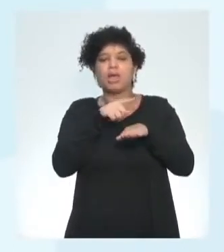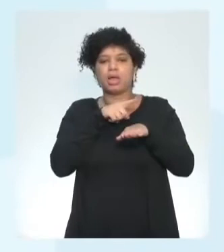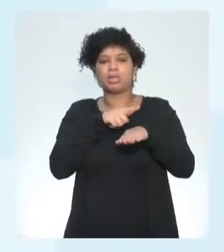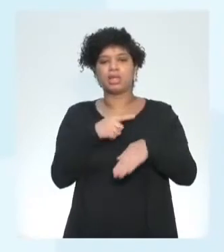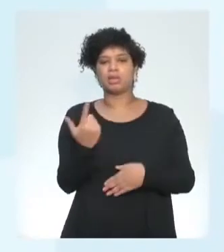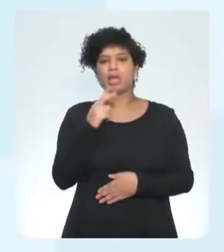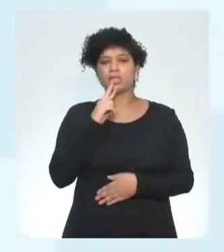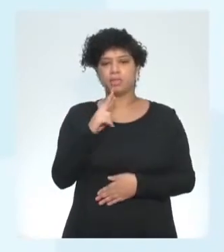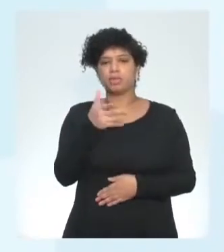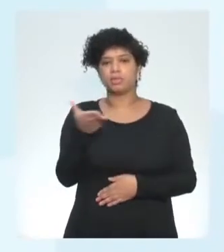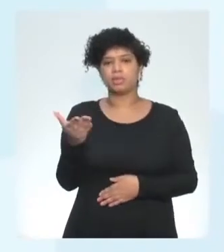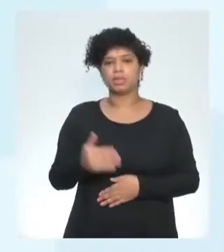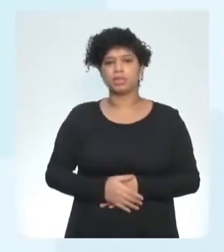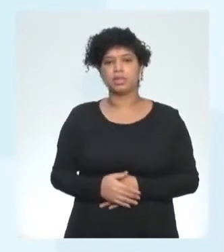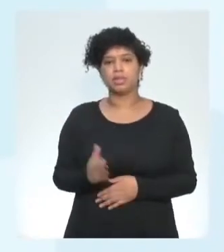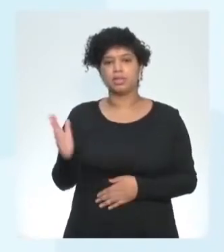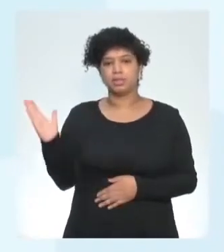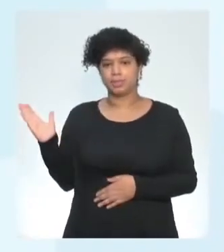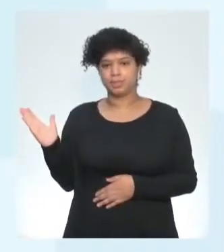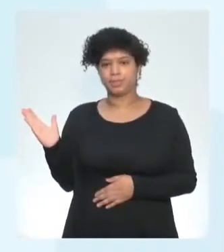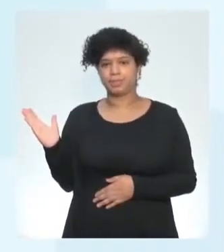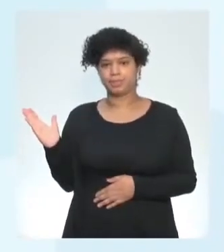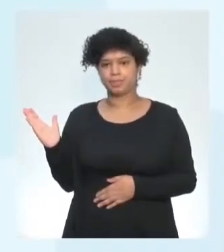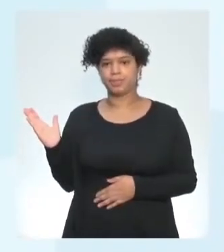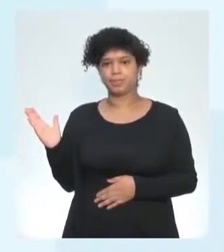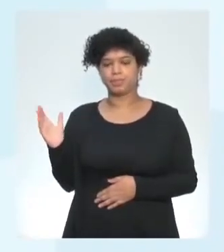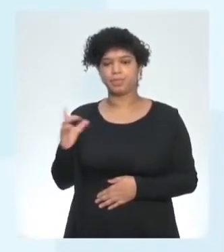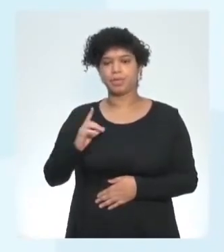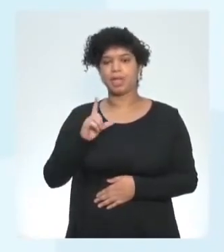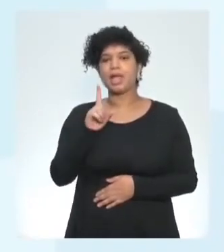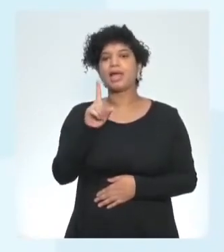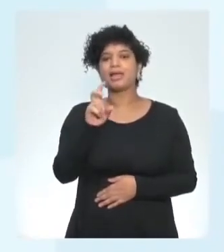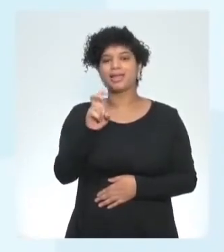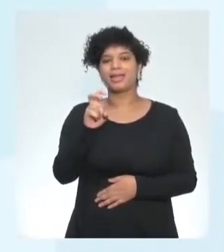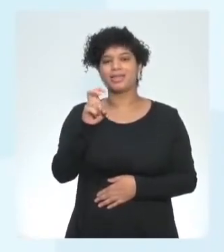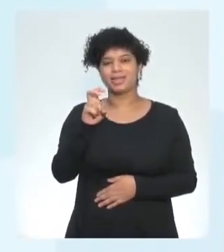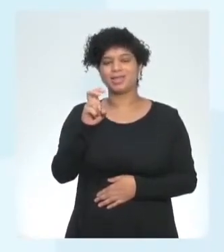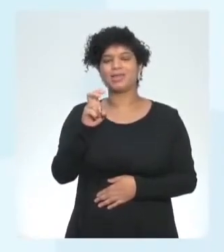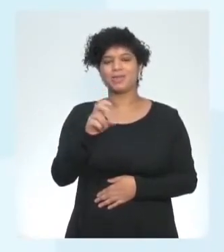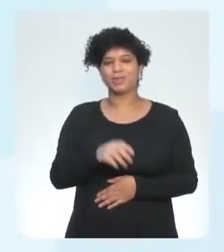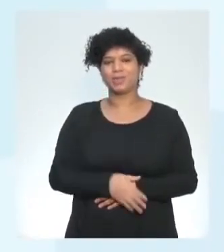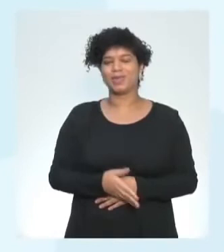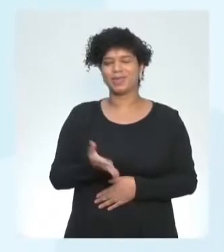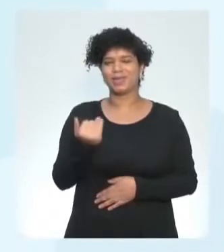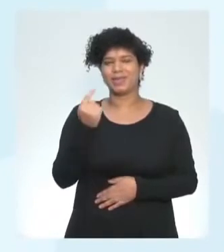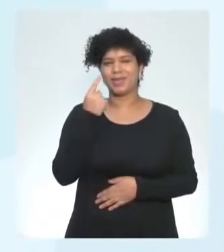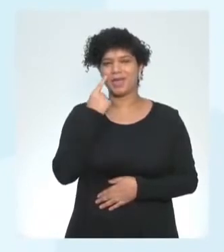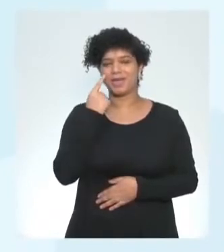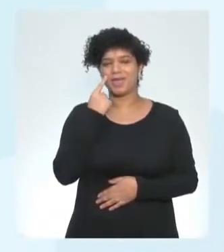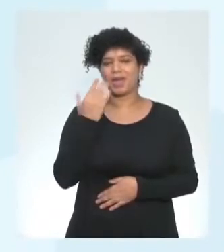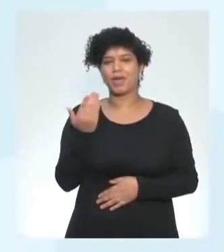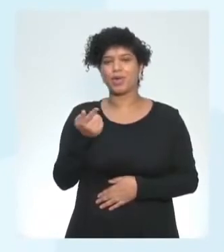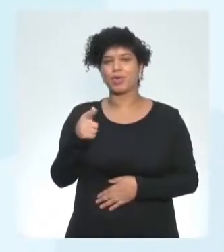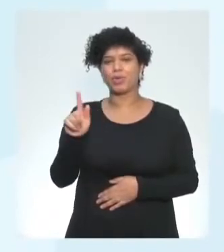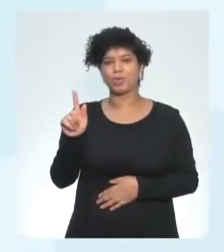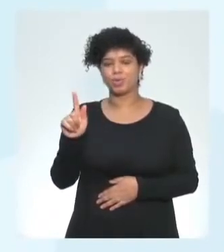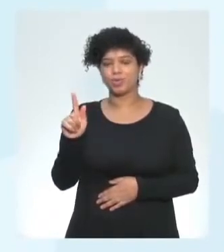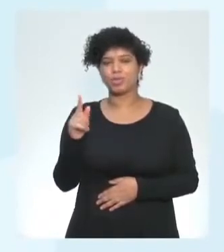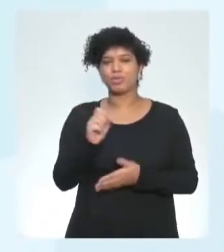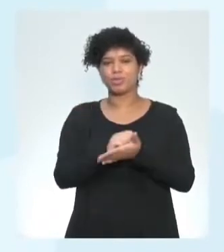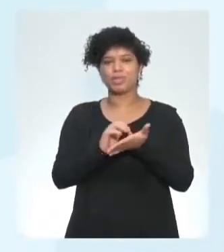para vocês, ó, a resposta aí bonitinha para vocês tirarem um print. E vamos para a nossa última atividade,